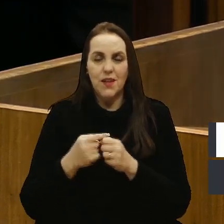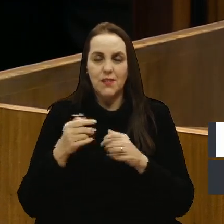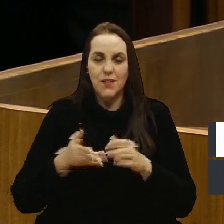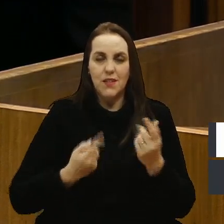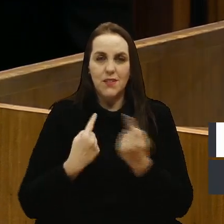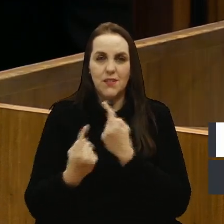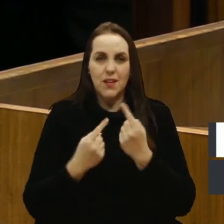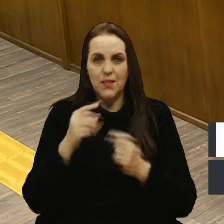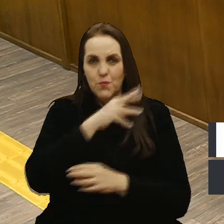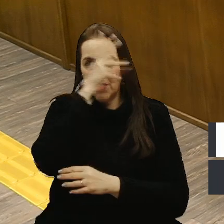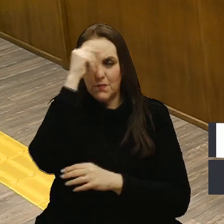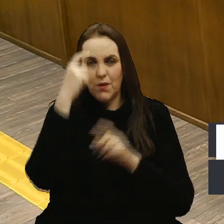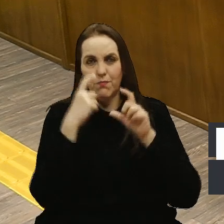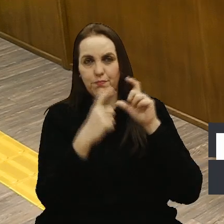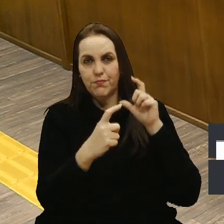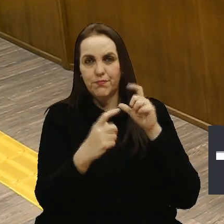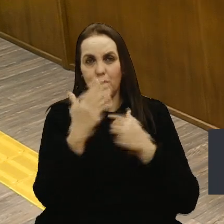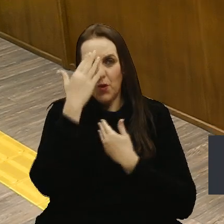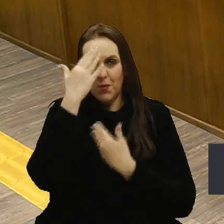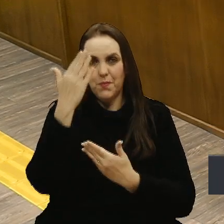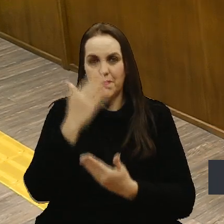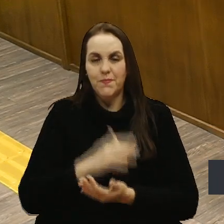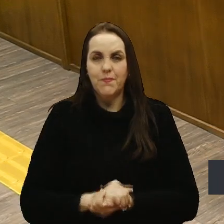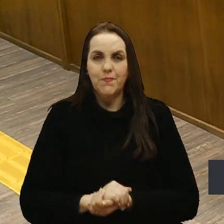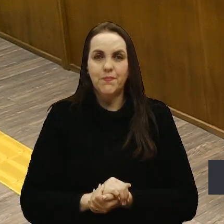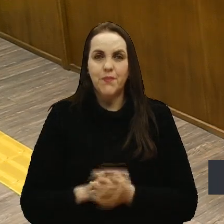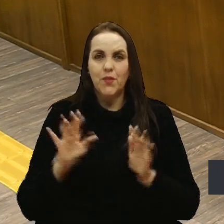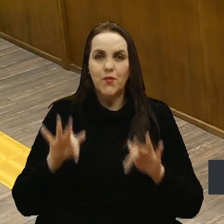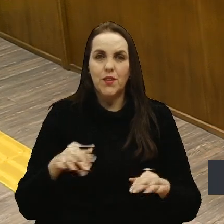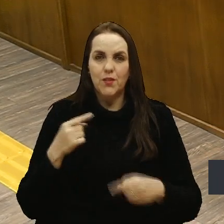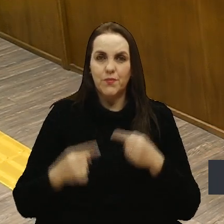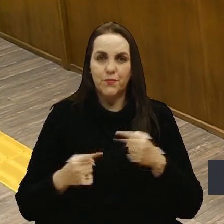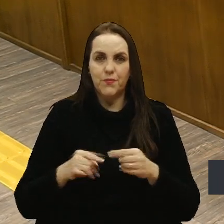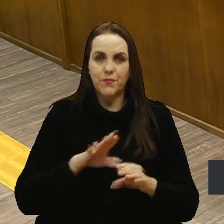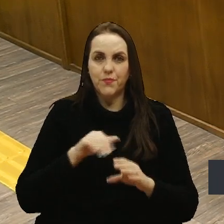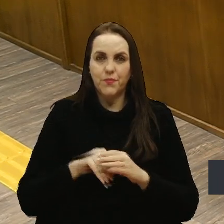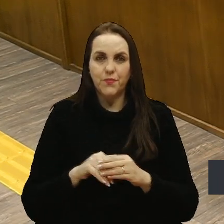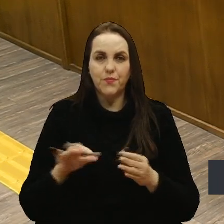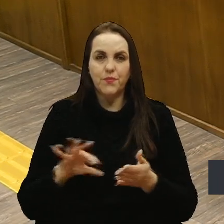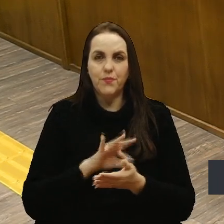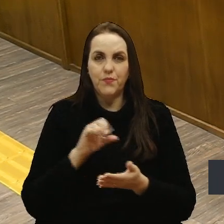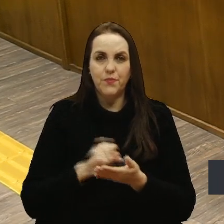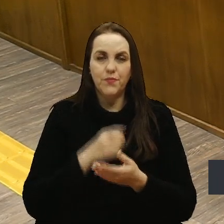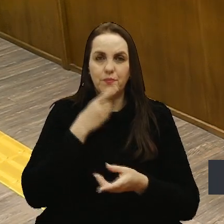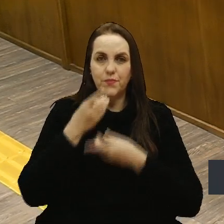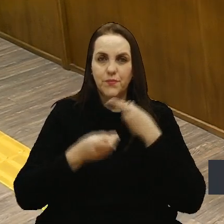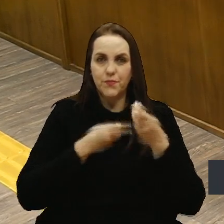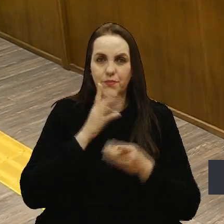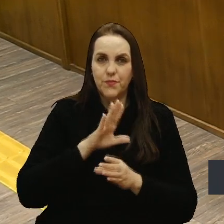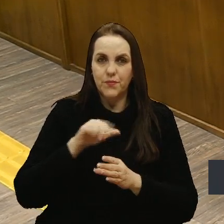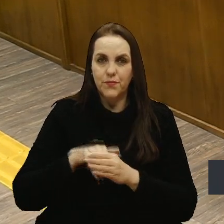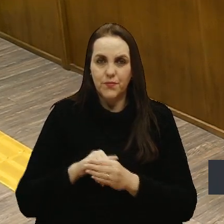obrigada. Encerrada a discussão. Em votação, declaro abertas as inscrições para a declaração de voto.